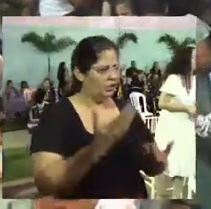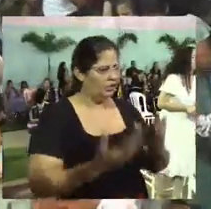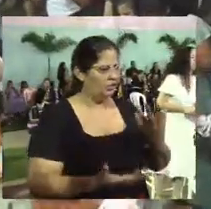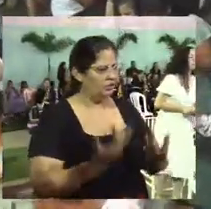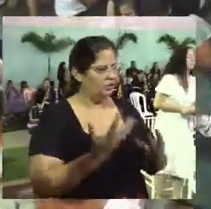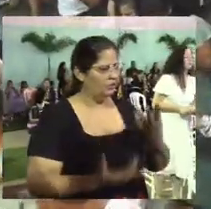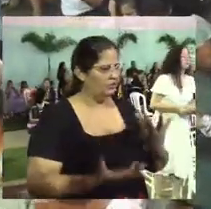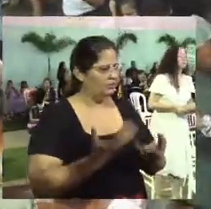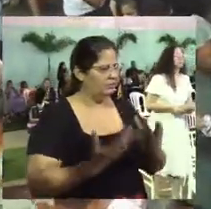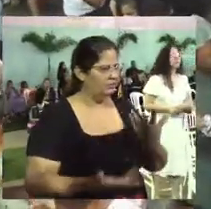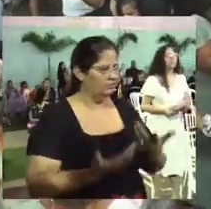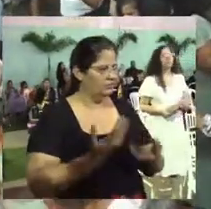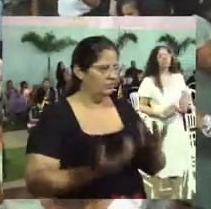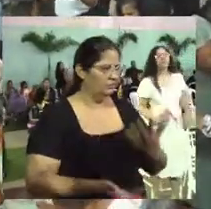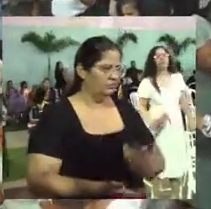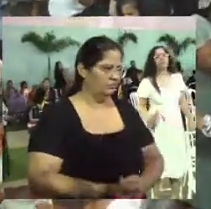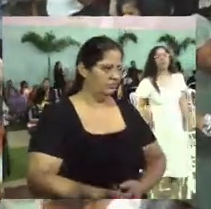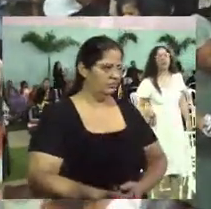fogo